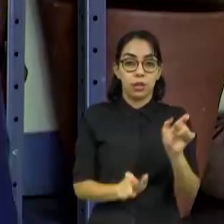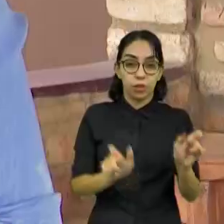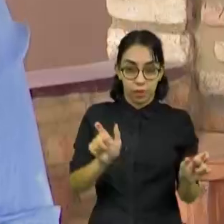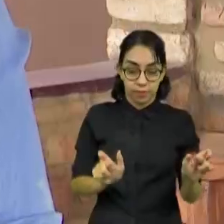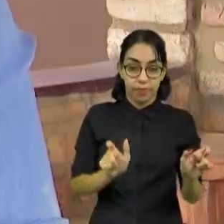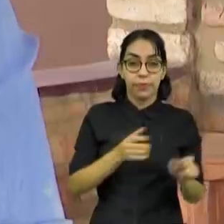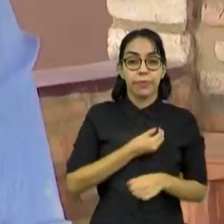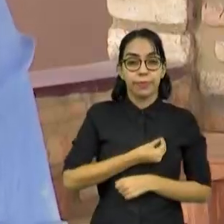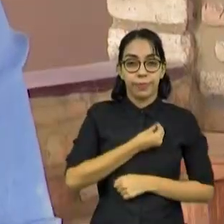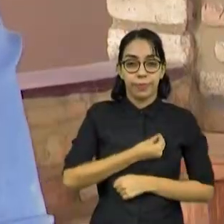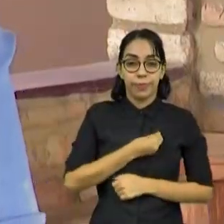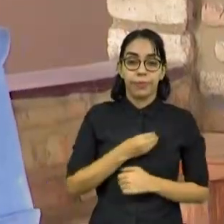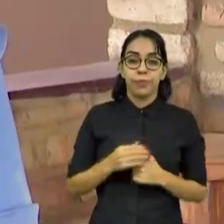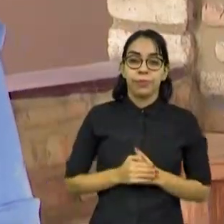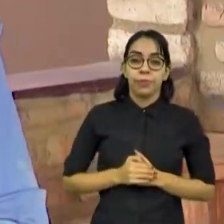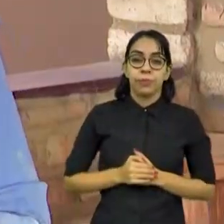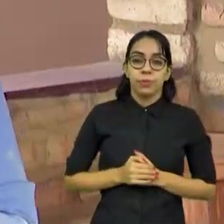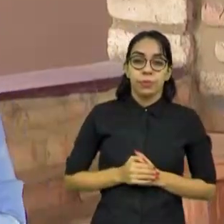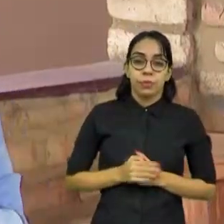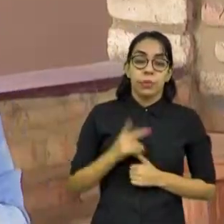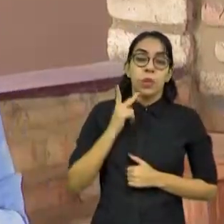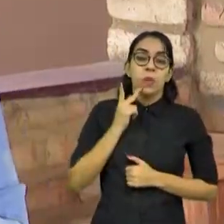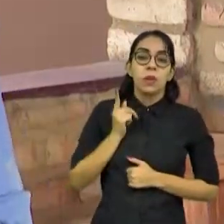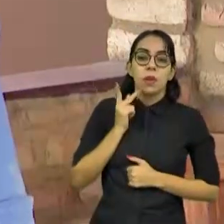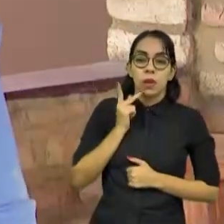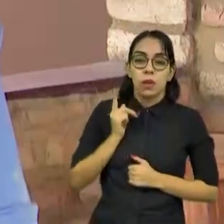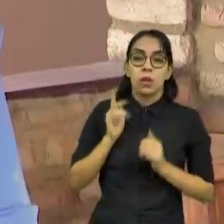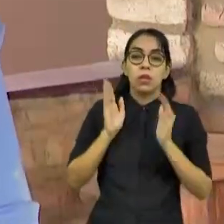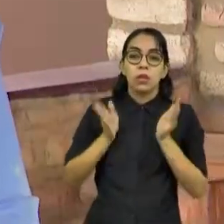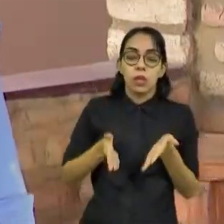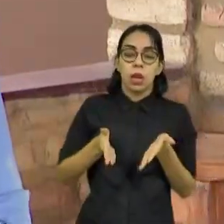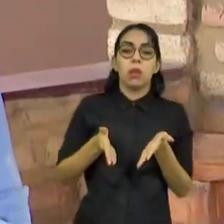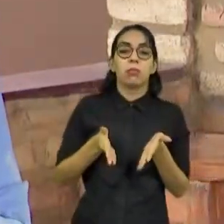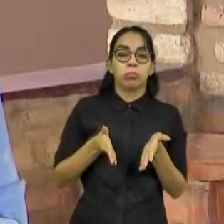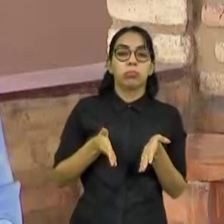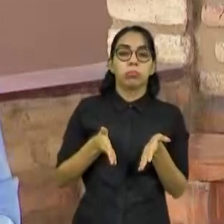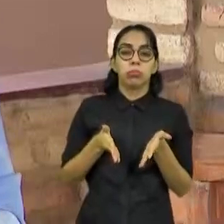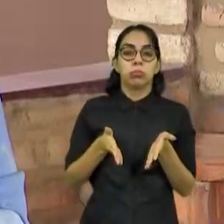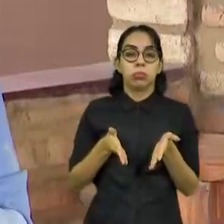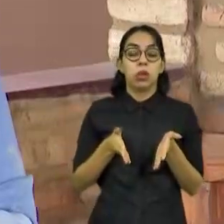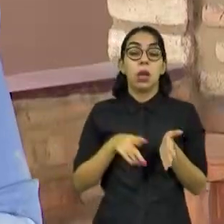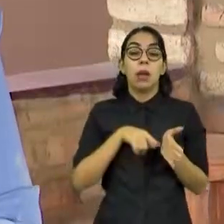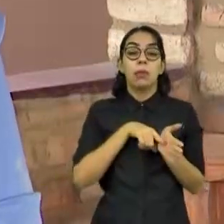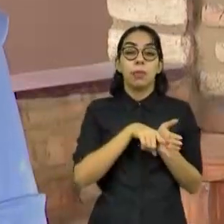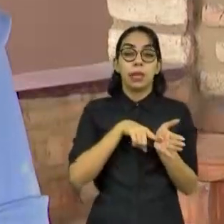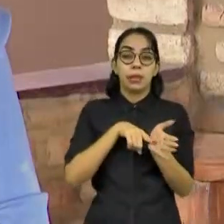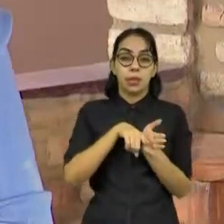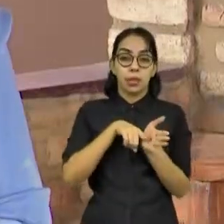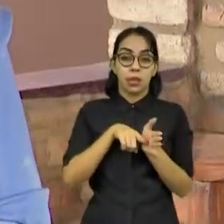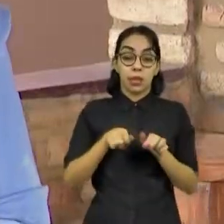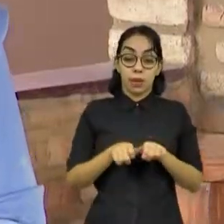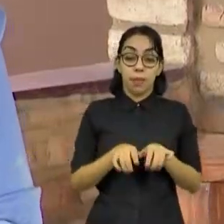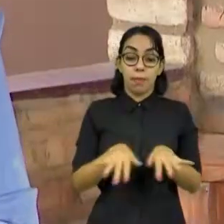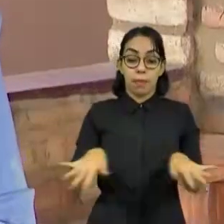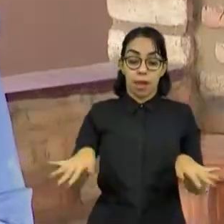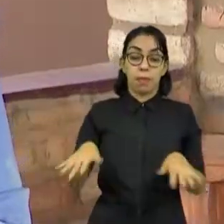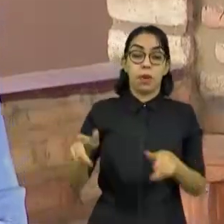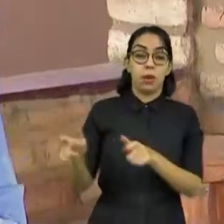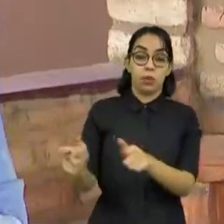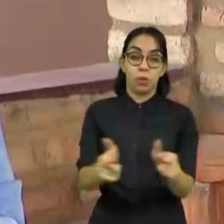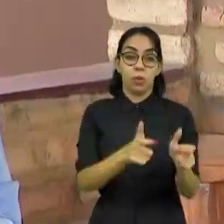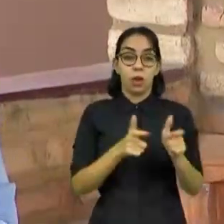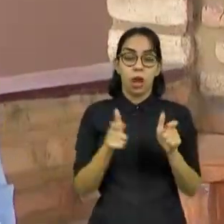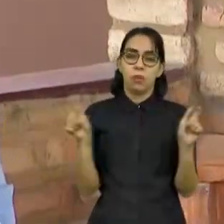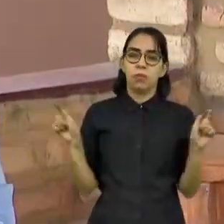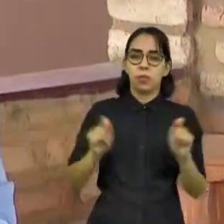possuem hoje. Aqui no Ceará, o Sebrae percorreu quilômetros e quilômetros para mapear produtos e territórios com potencial para receber